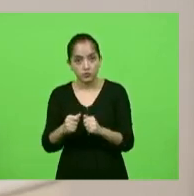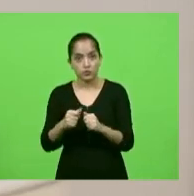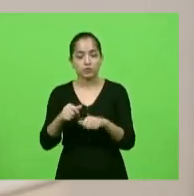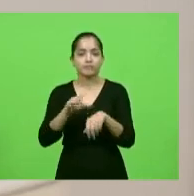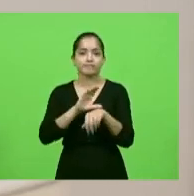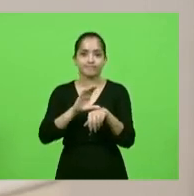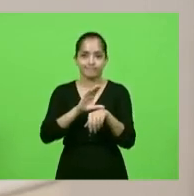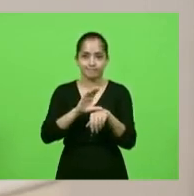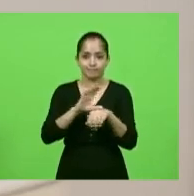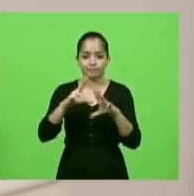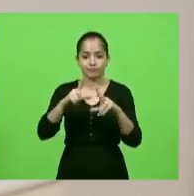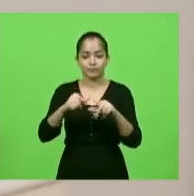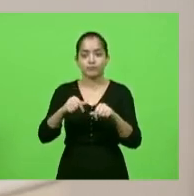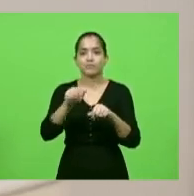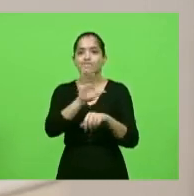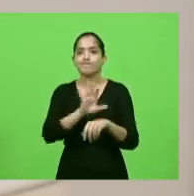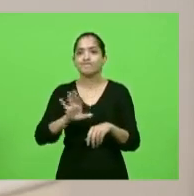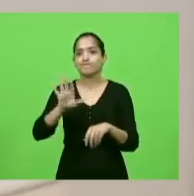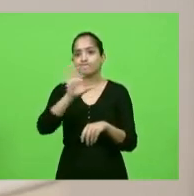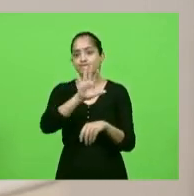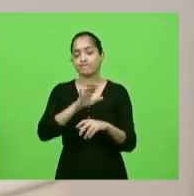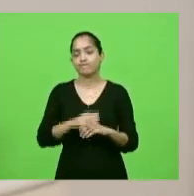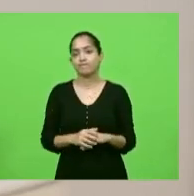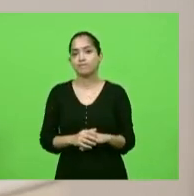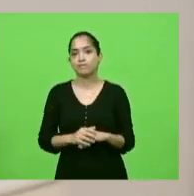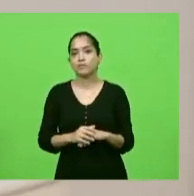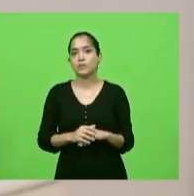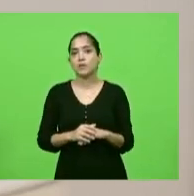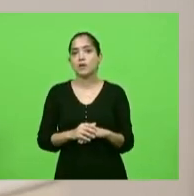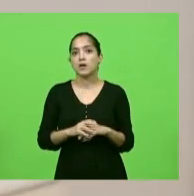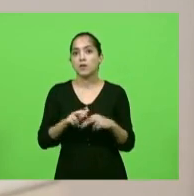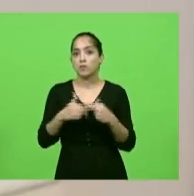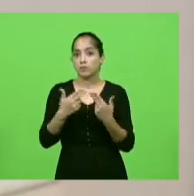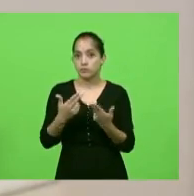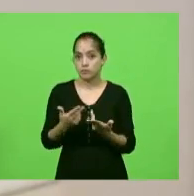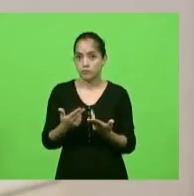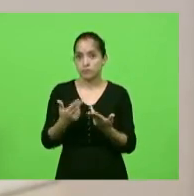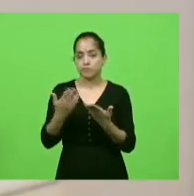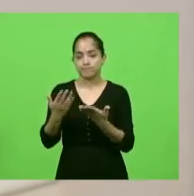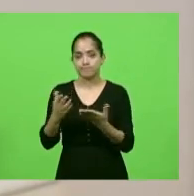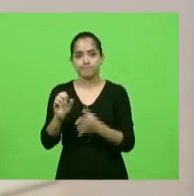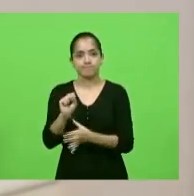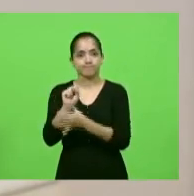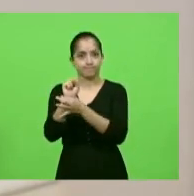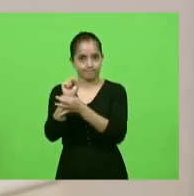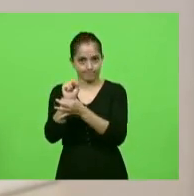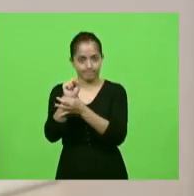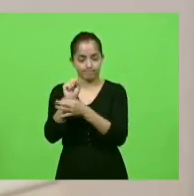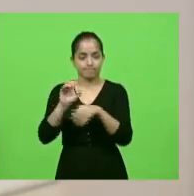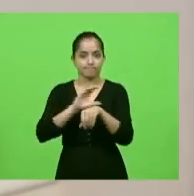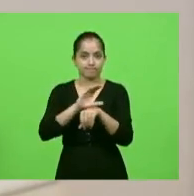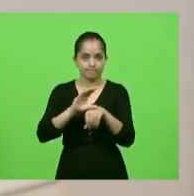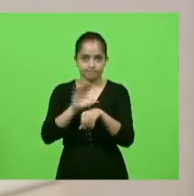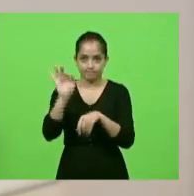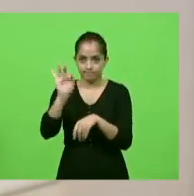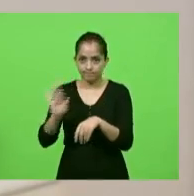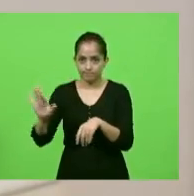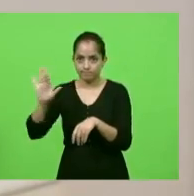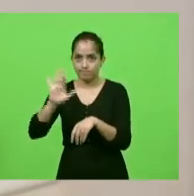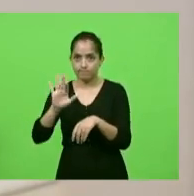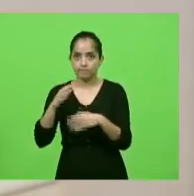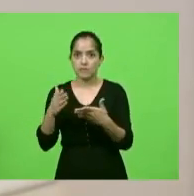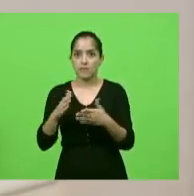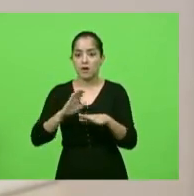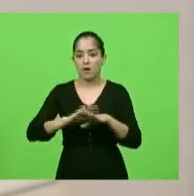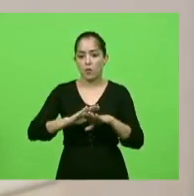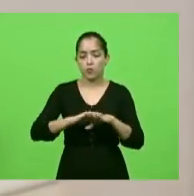nação. Por conta disso, e especialmente como garantia prevista na Constituição Federal, a conduta que